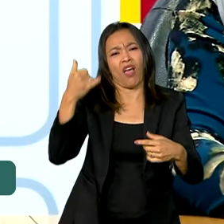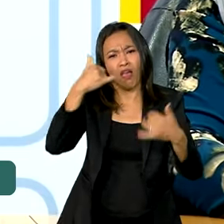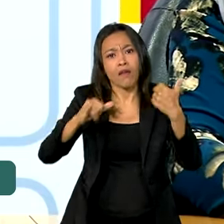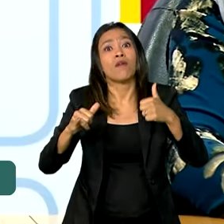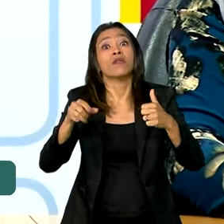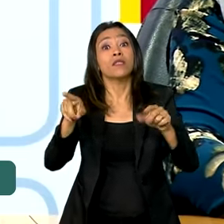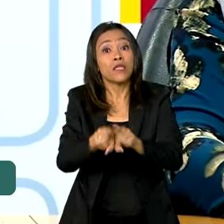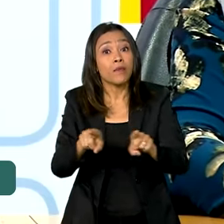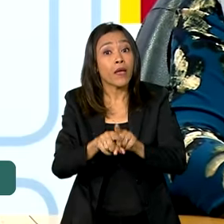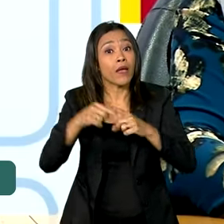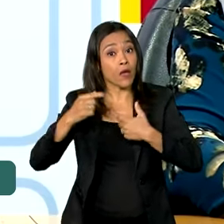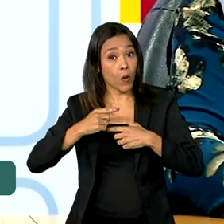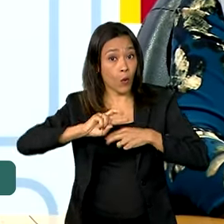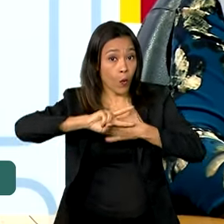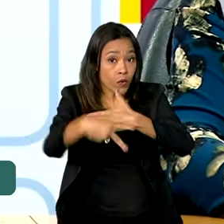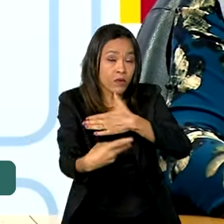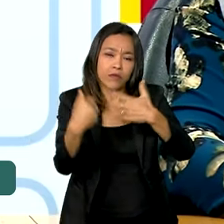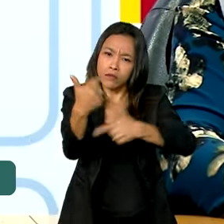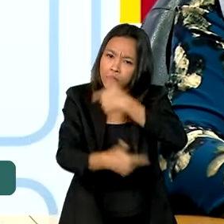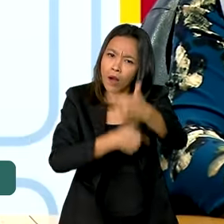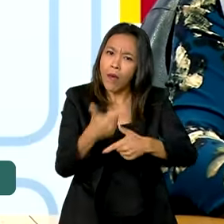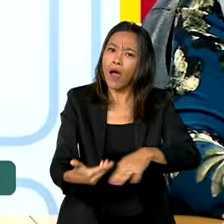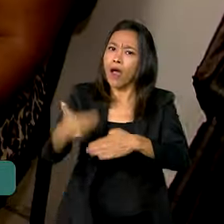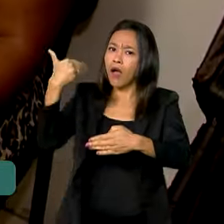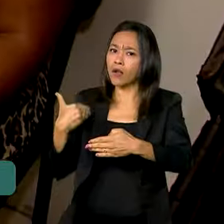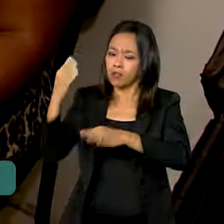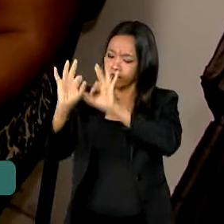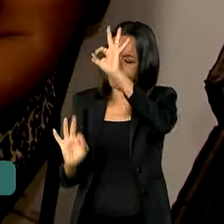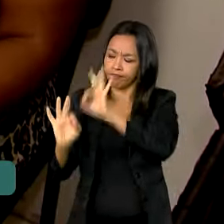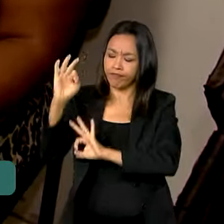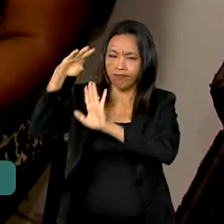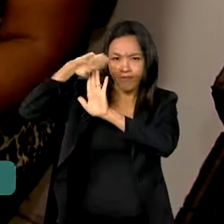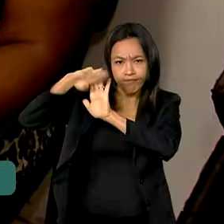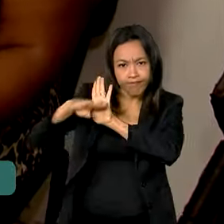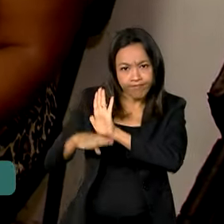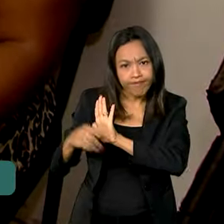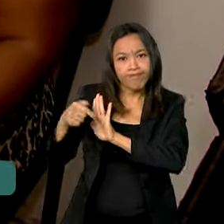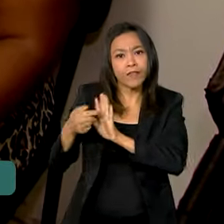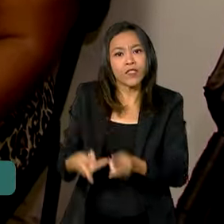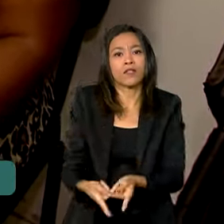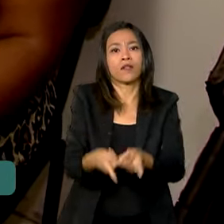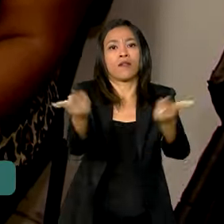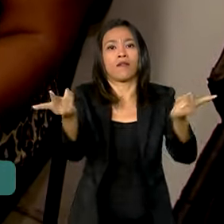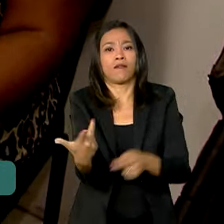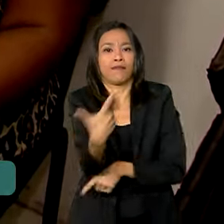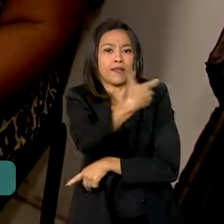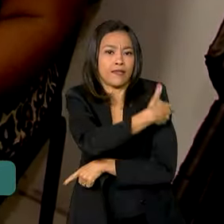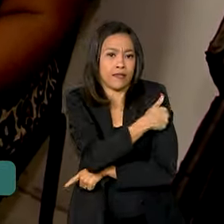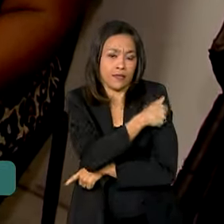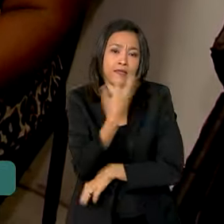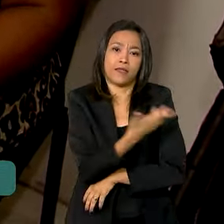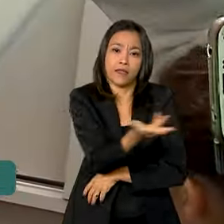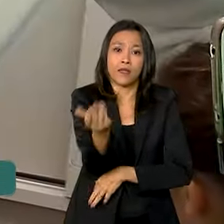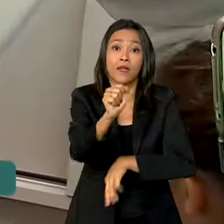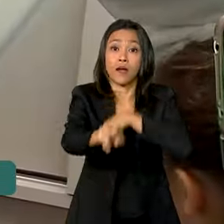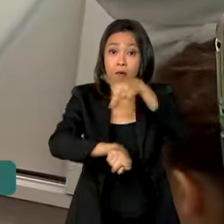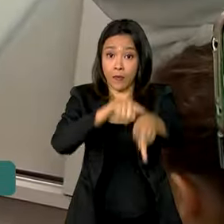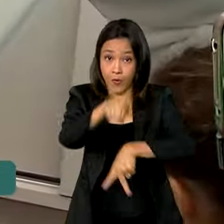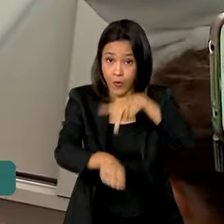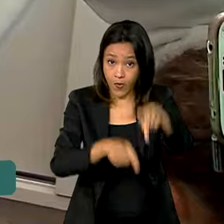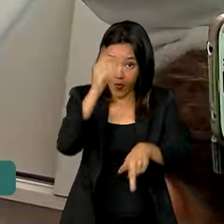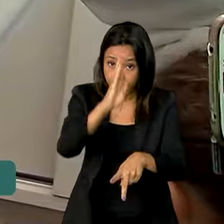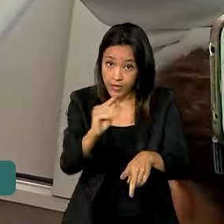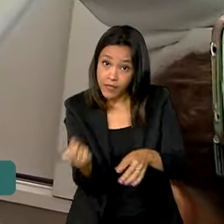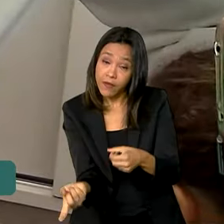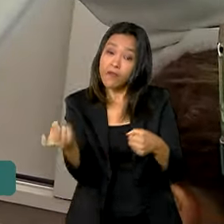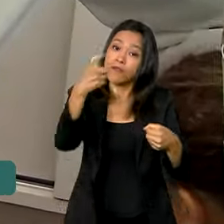um trabalho intenso de planejamento local, de levar a vacina até a população, de